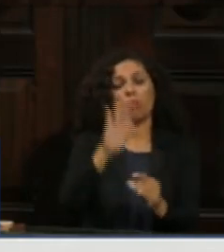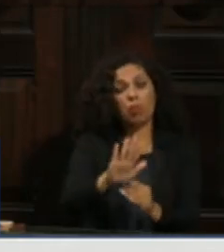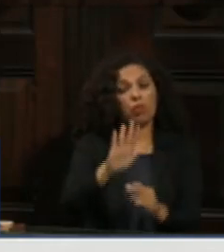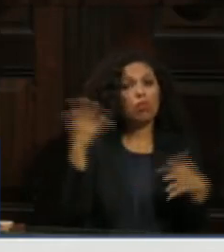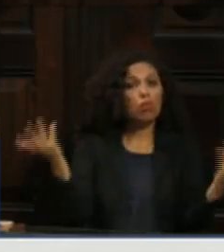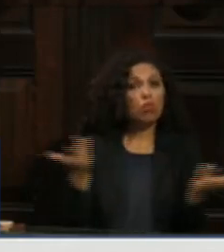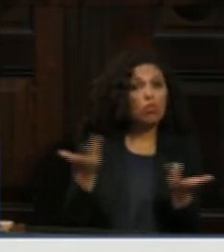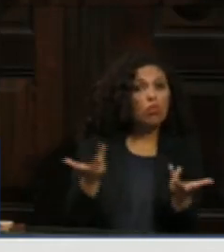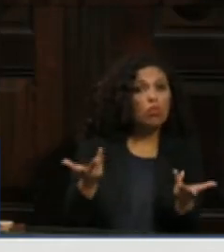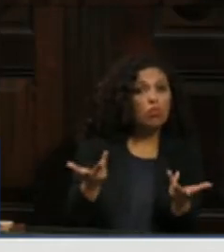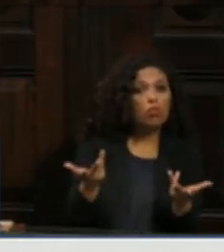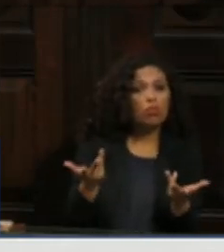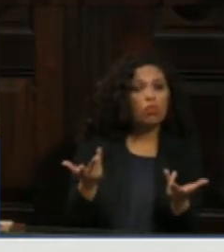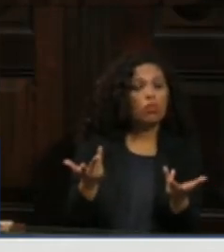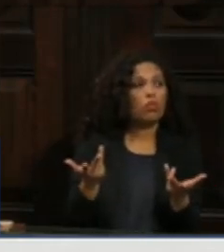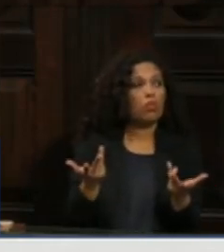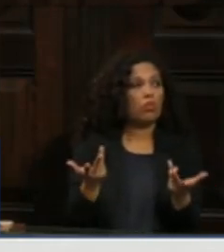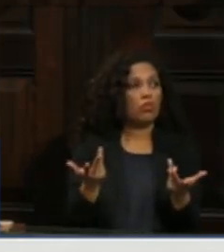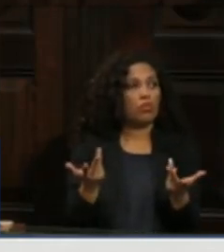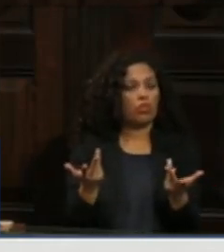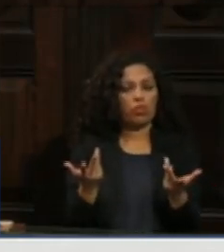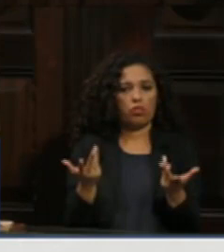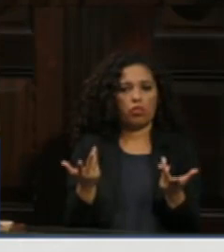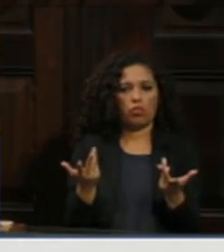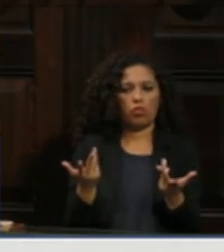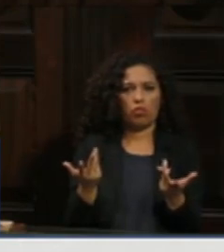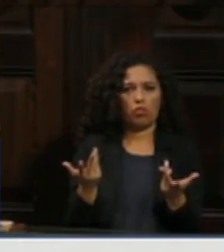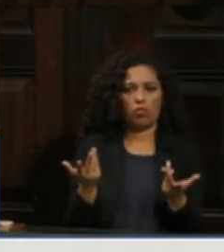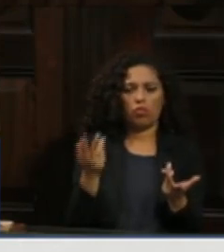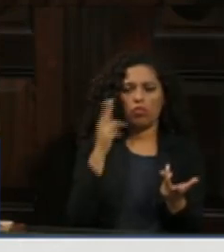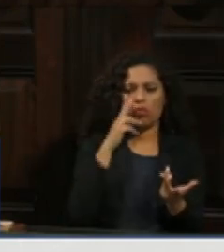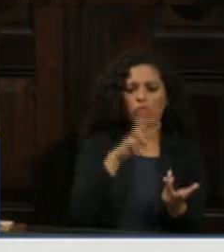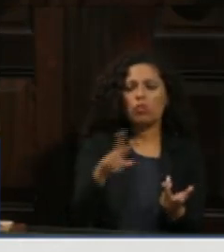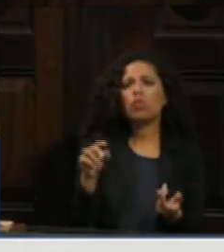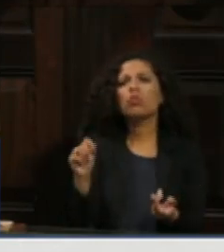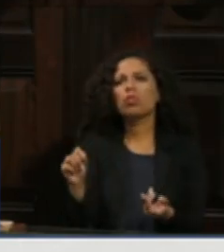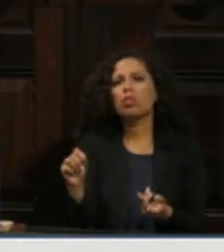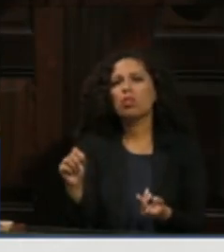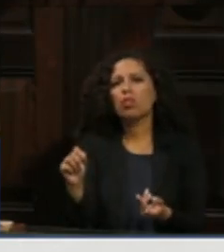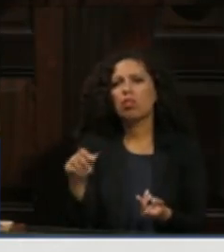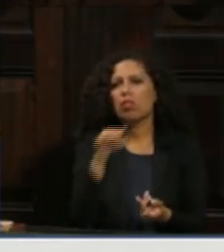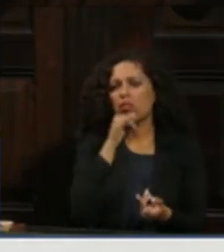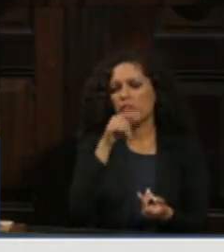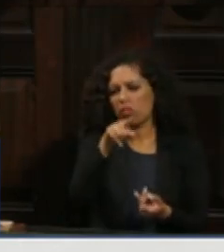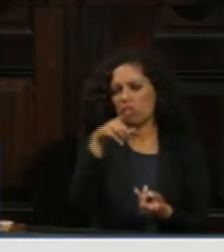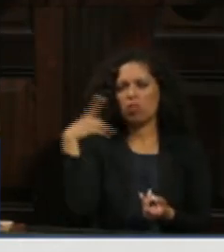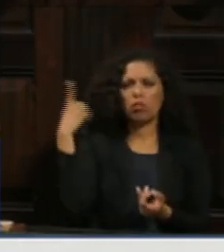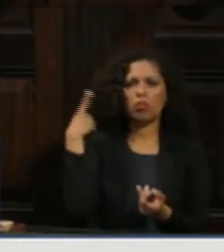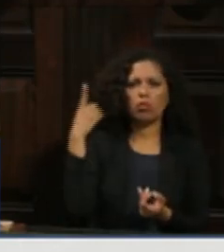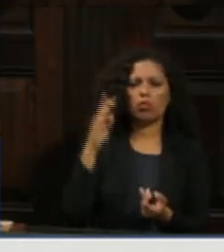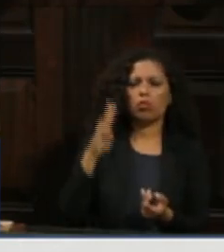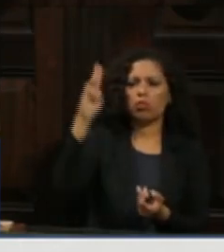Diria que, como disse o deputado Luiz Paulo, todos nós, Paulo Ramos, todos nós estamos na vida